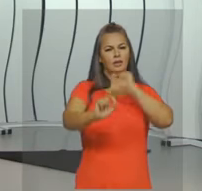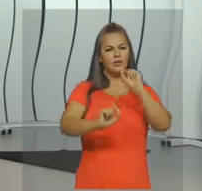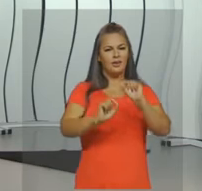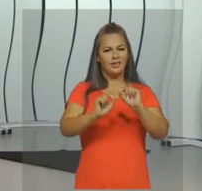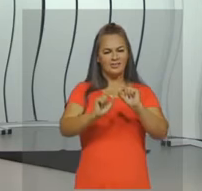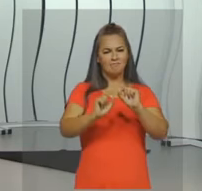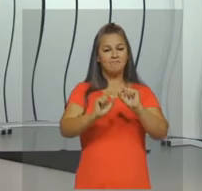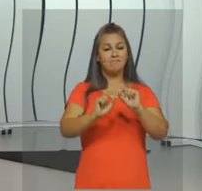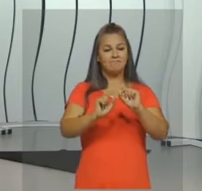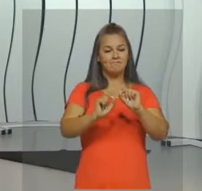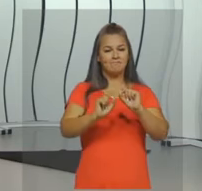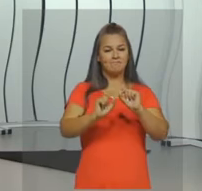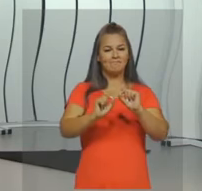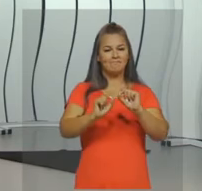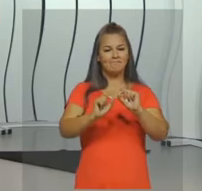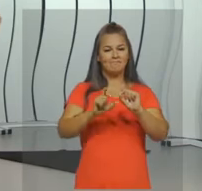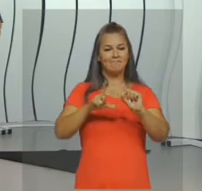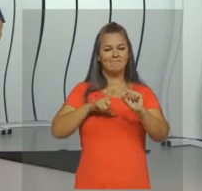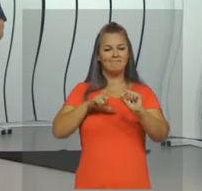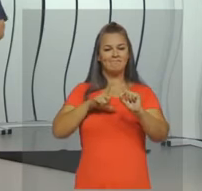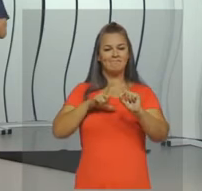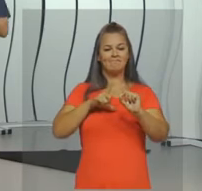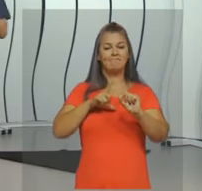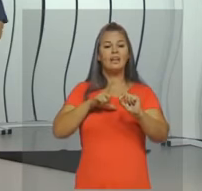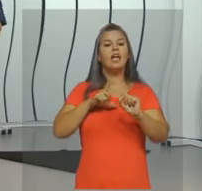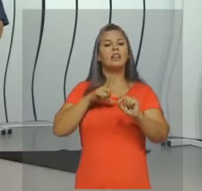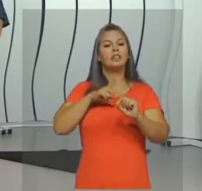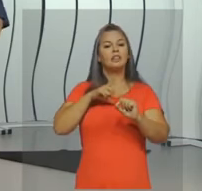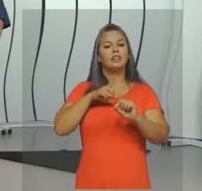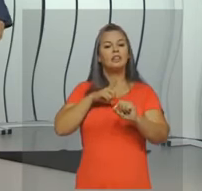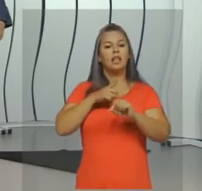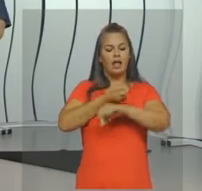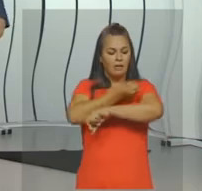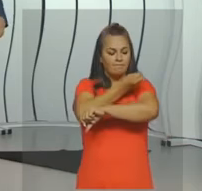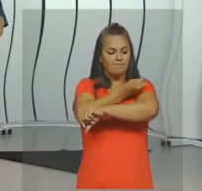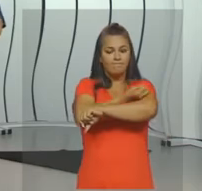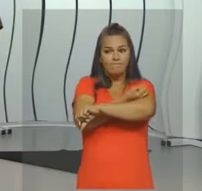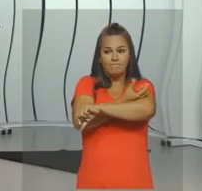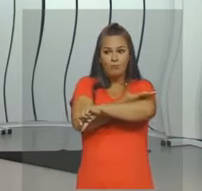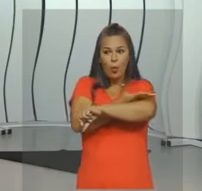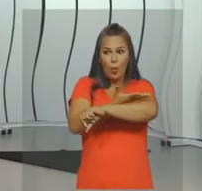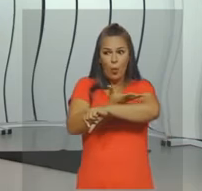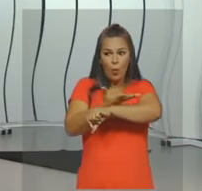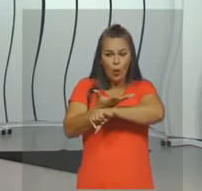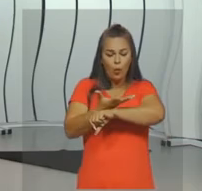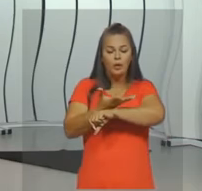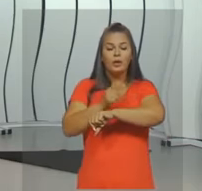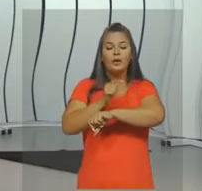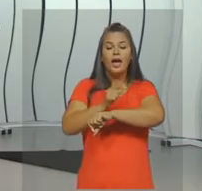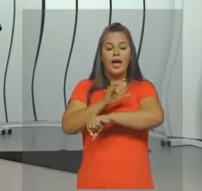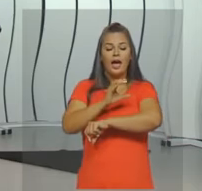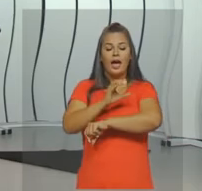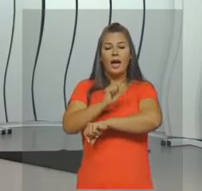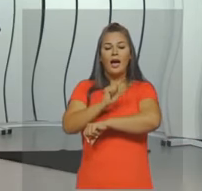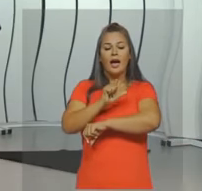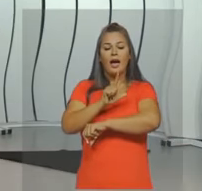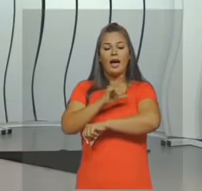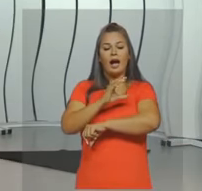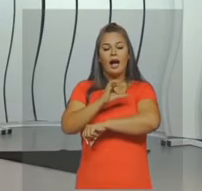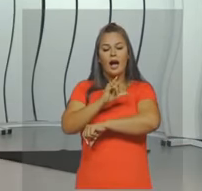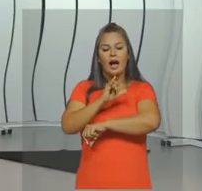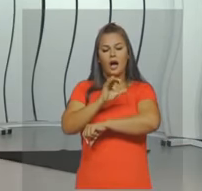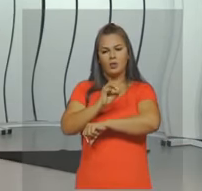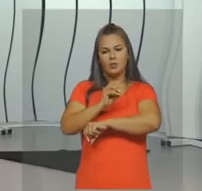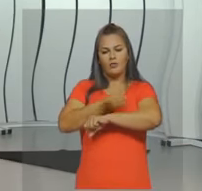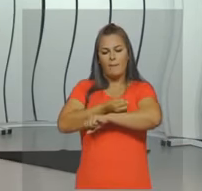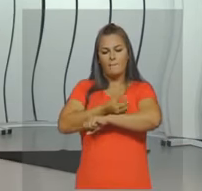tá? É liberação de cálcio. No citoplasma dessas células musculares tem cálcio guardadinhos ali